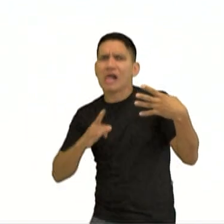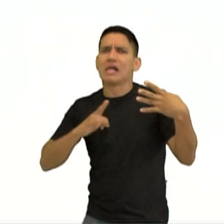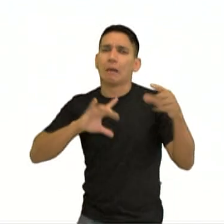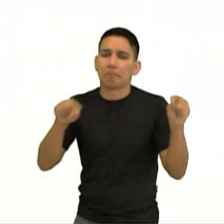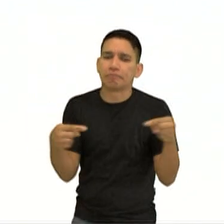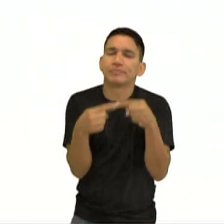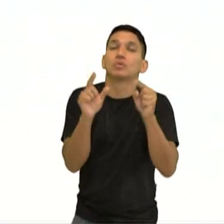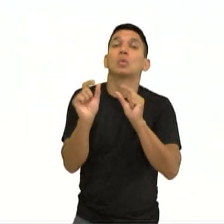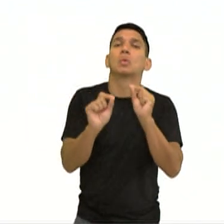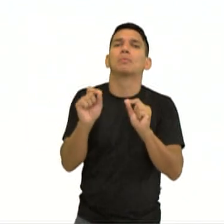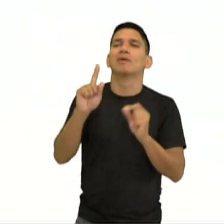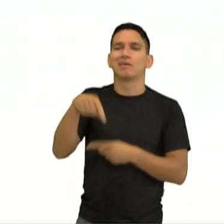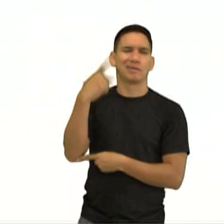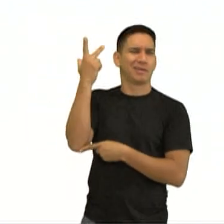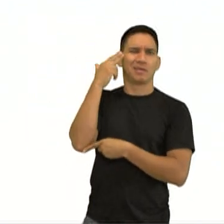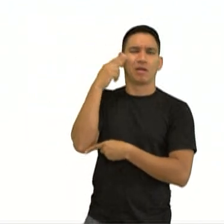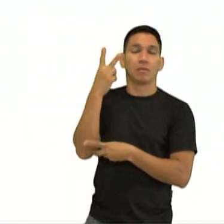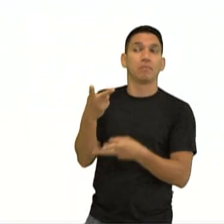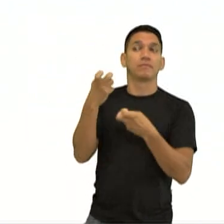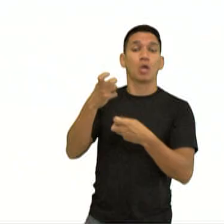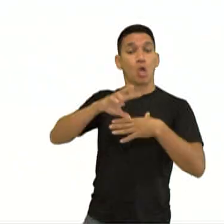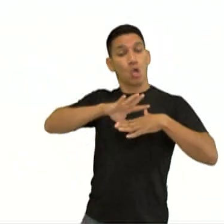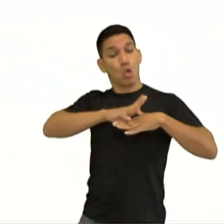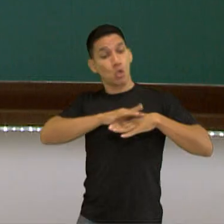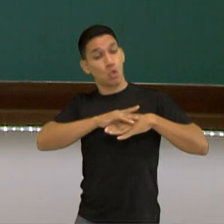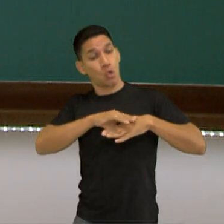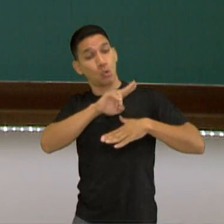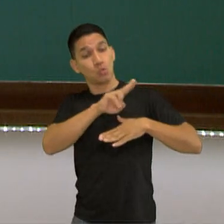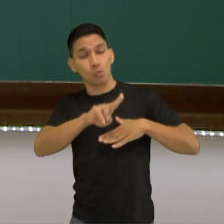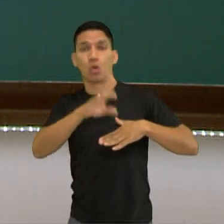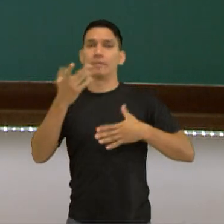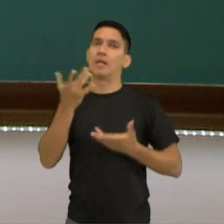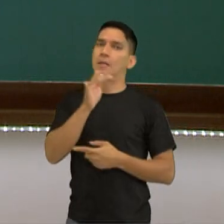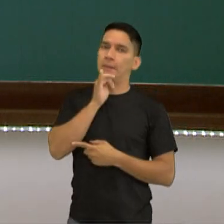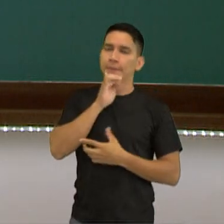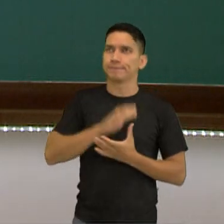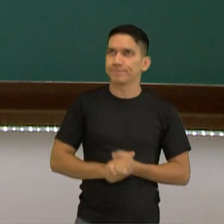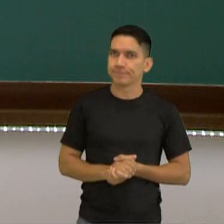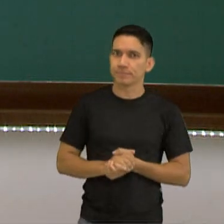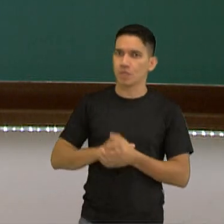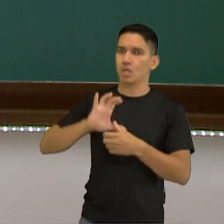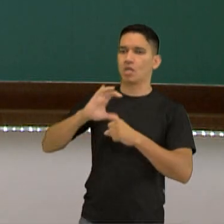comum nós ouvirmos a doença, né? Então, por exemplo,